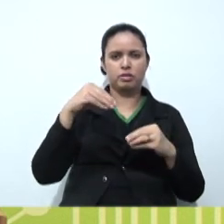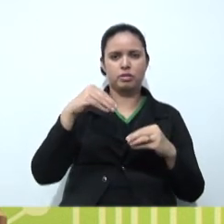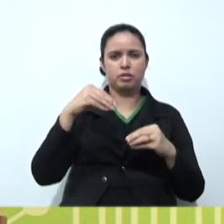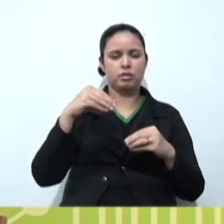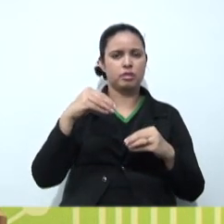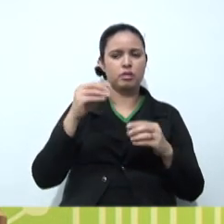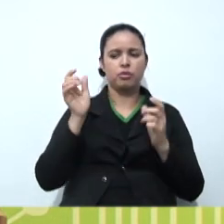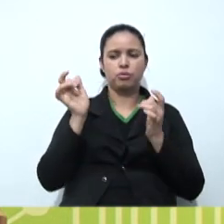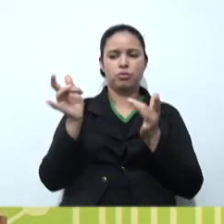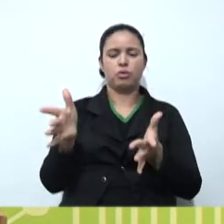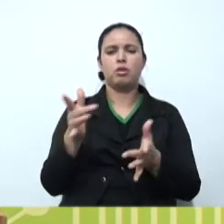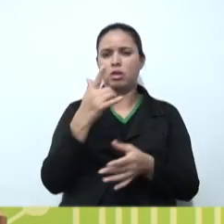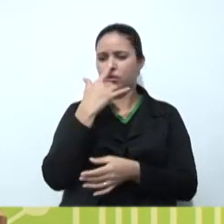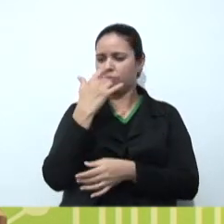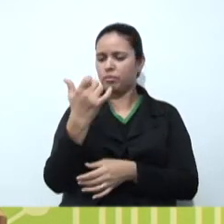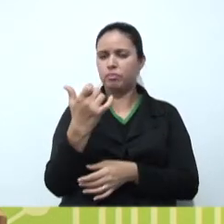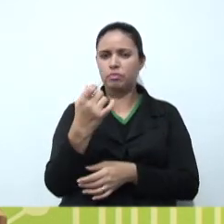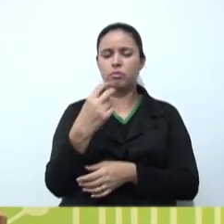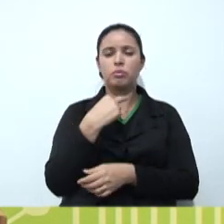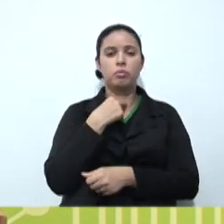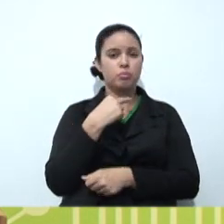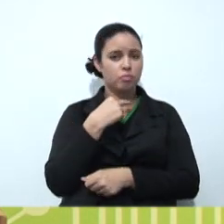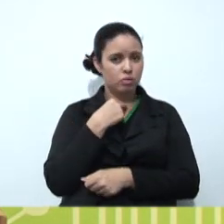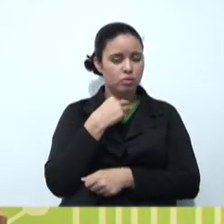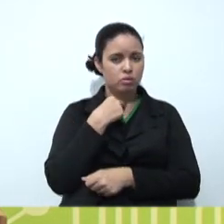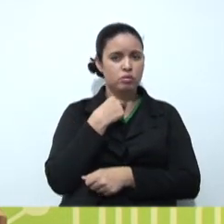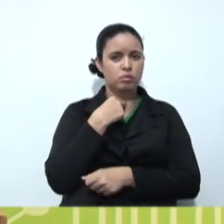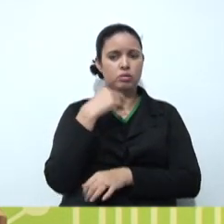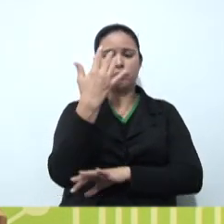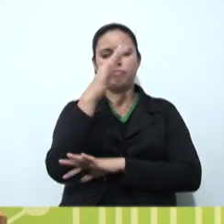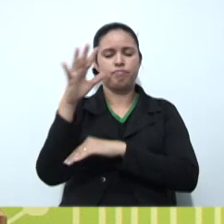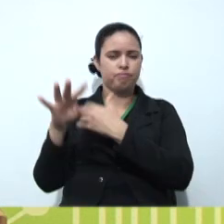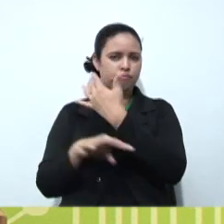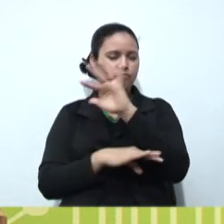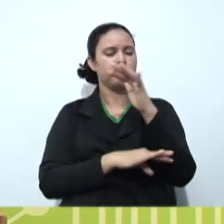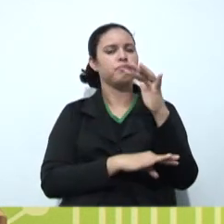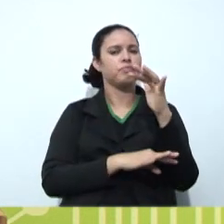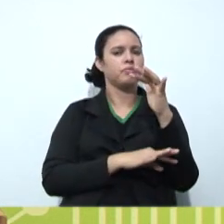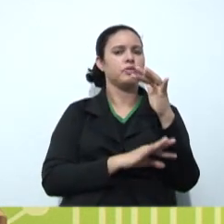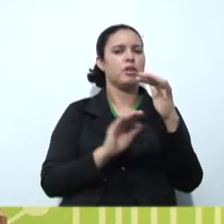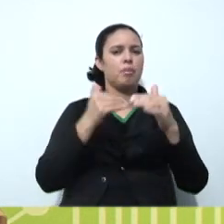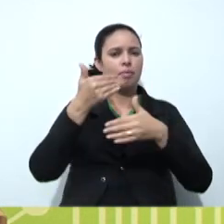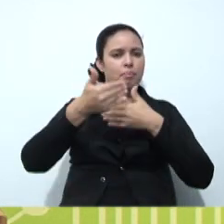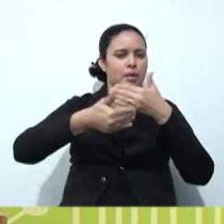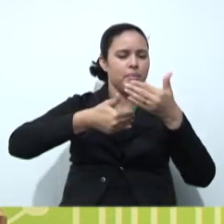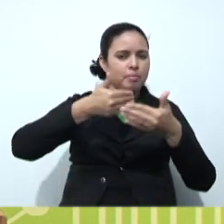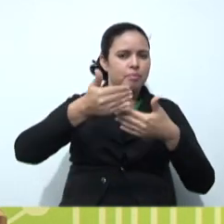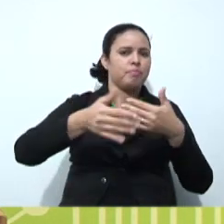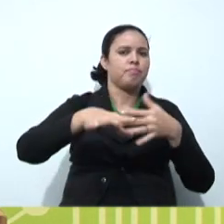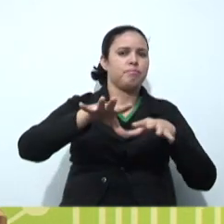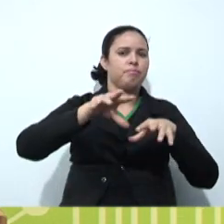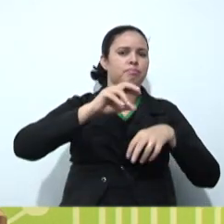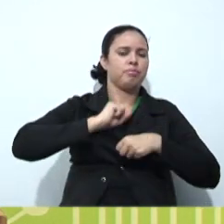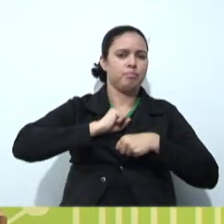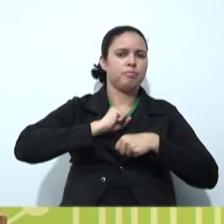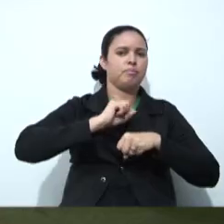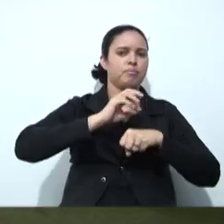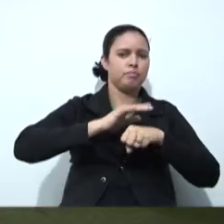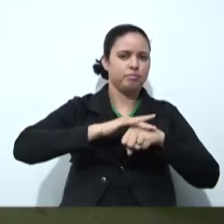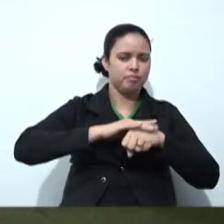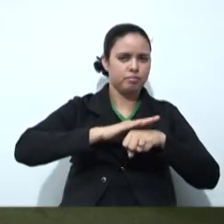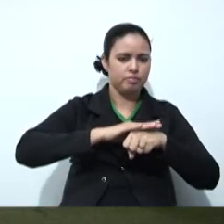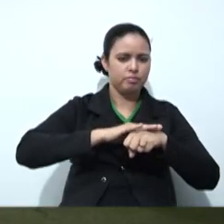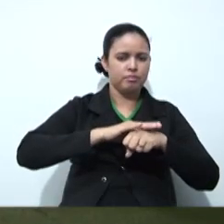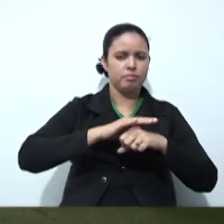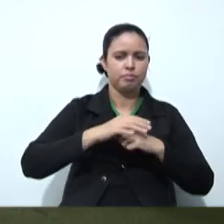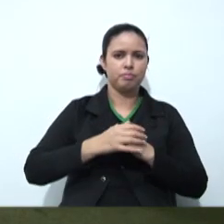grandes. E é claro, a utilização dele na natureza pode gerar prejuízo à saúde de quem está utilizando. Não é isso, professor Marcos? É